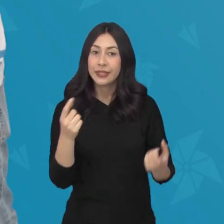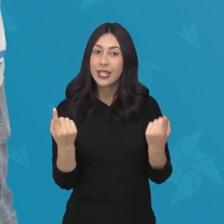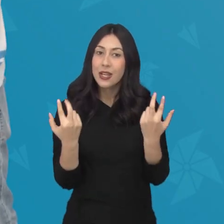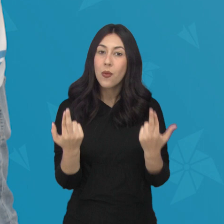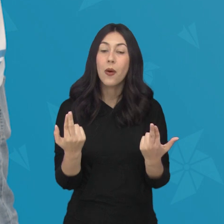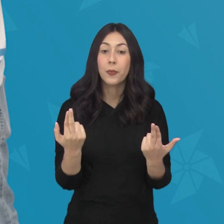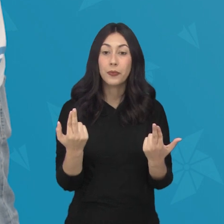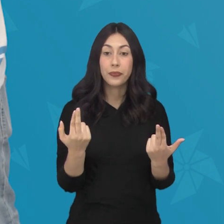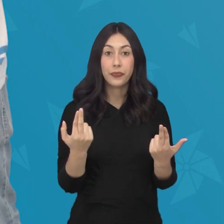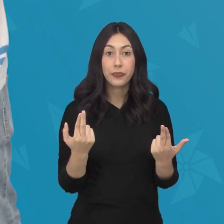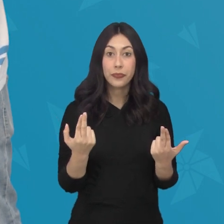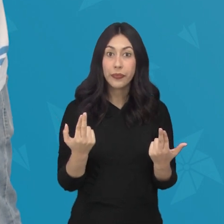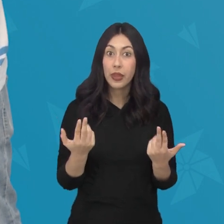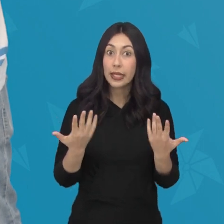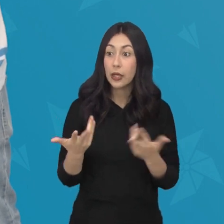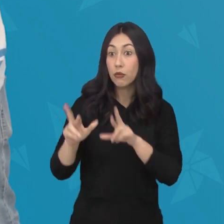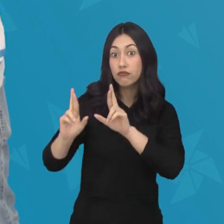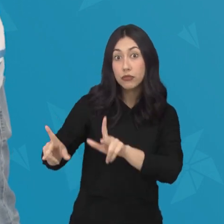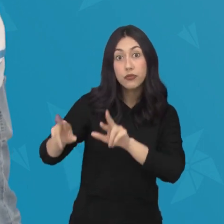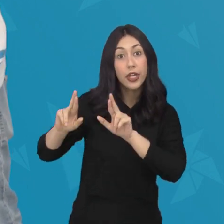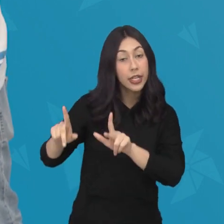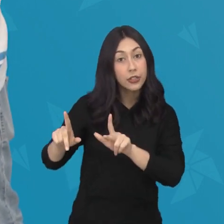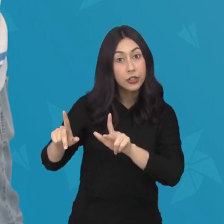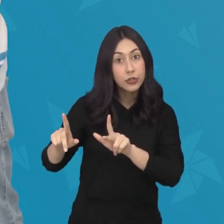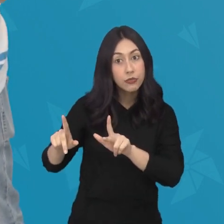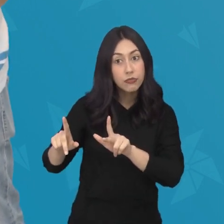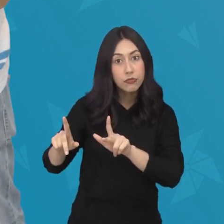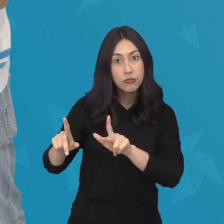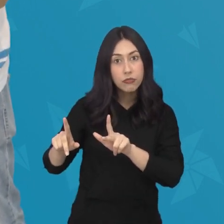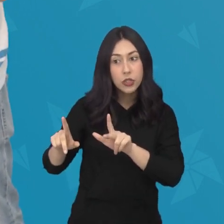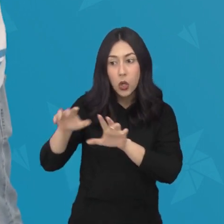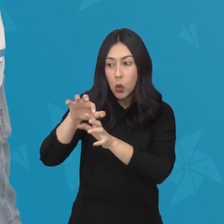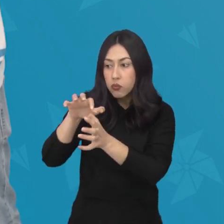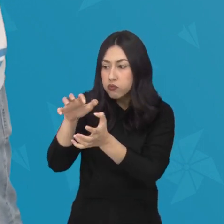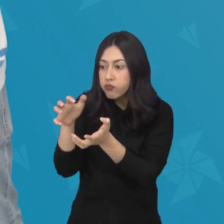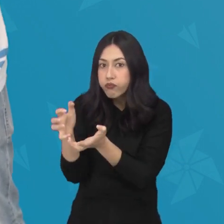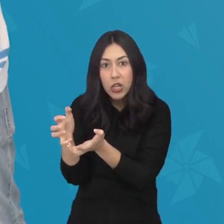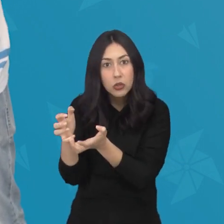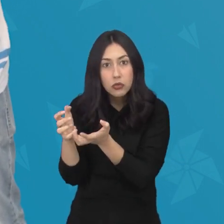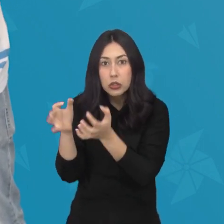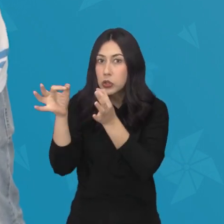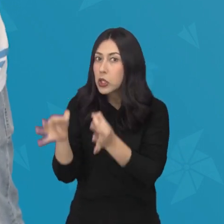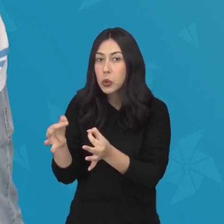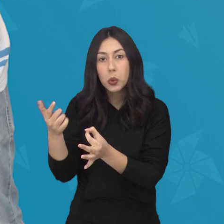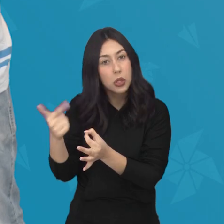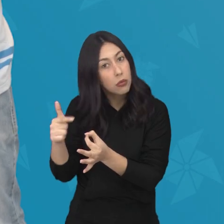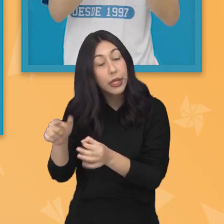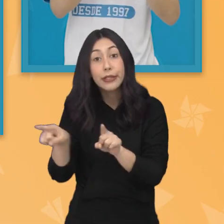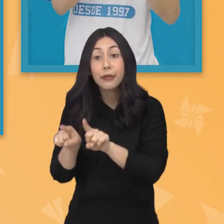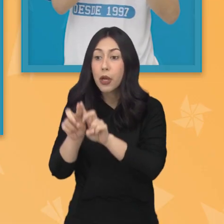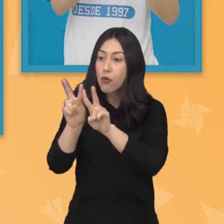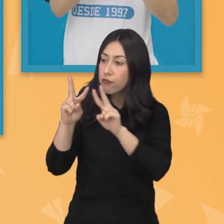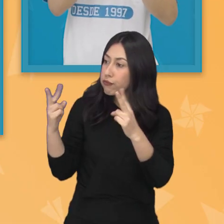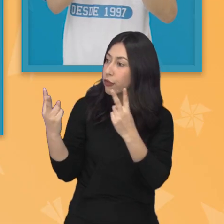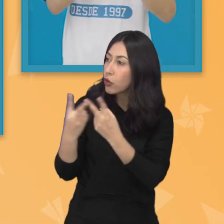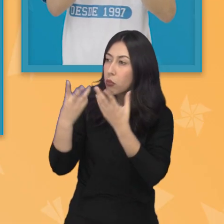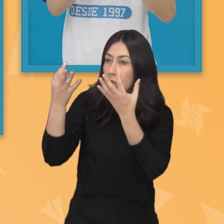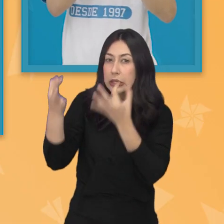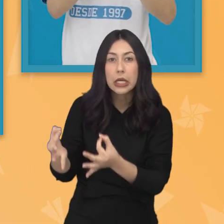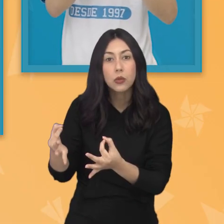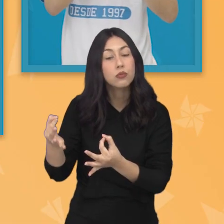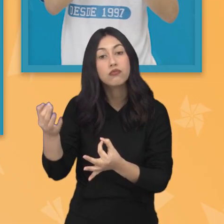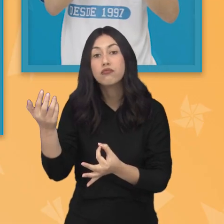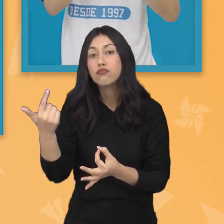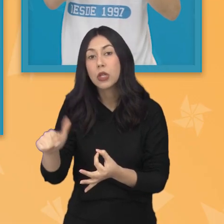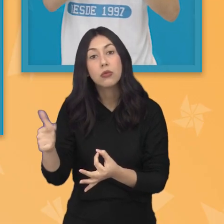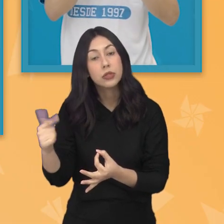ao contrário do sólido, ele não tem uma estrutura definida e muito menos o volume. Então, do sólido ele tem